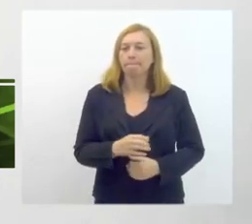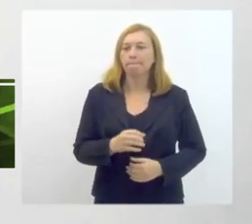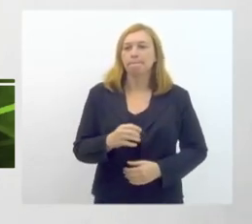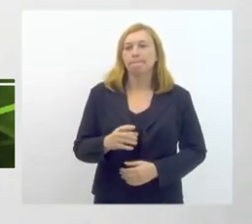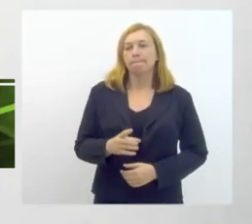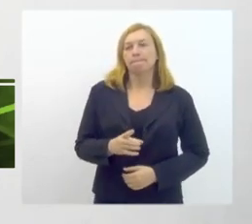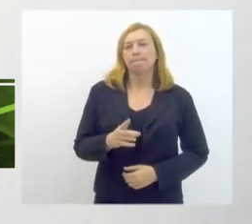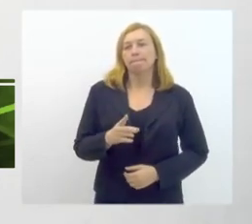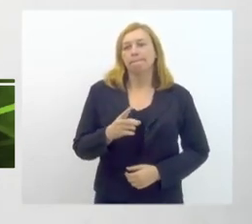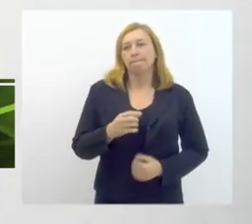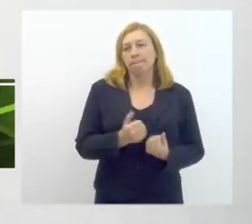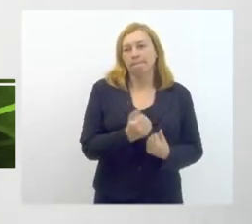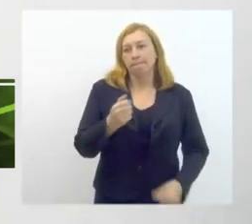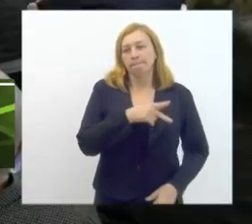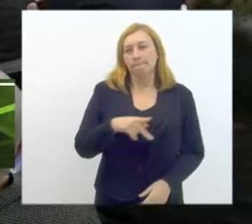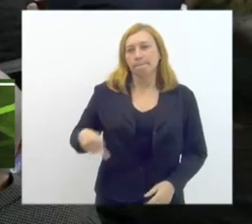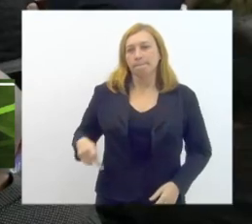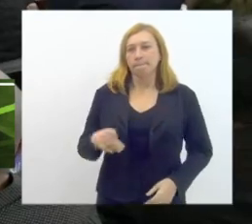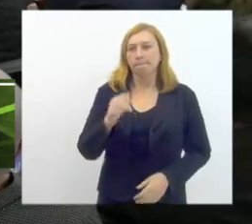ALERJ, Jair Bittencourt.